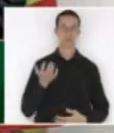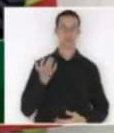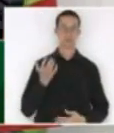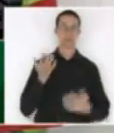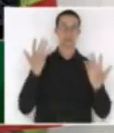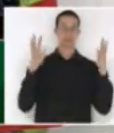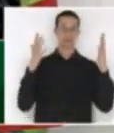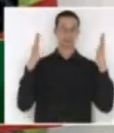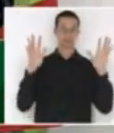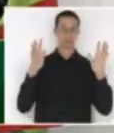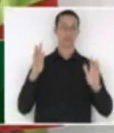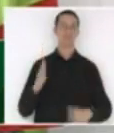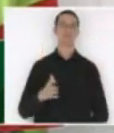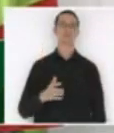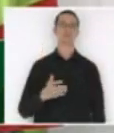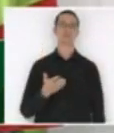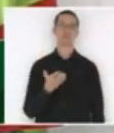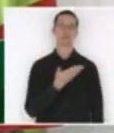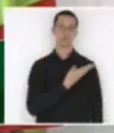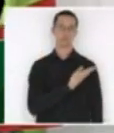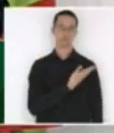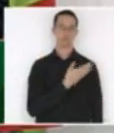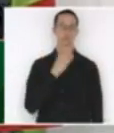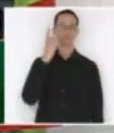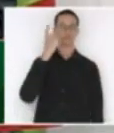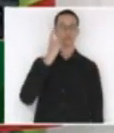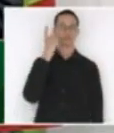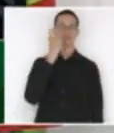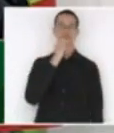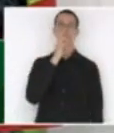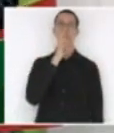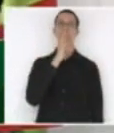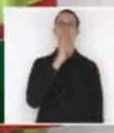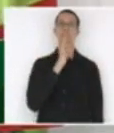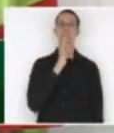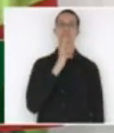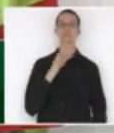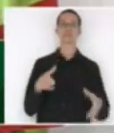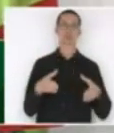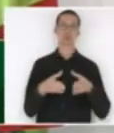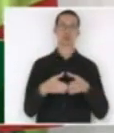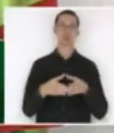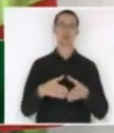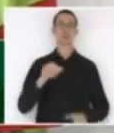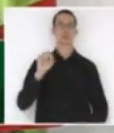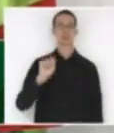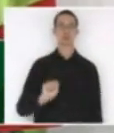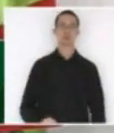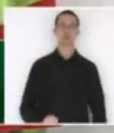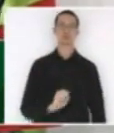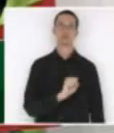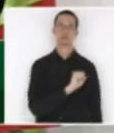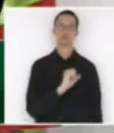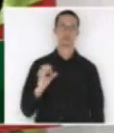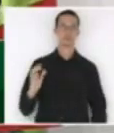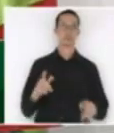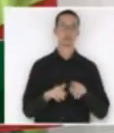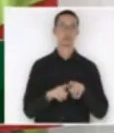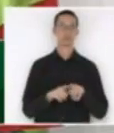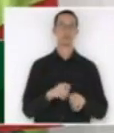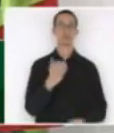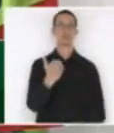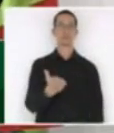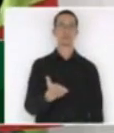o nosso companheiro deputado Minotto e toda a bancada sul-catarinense e você, Mota, pela brilhante